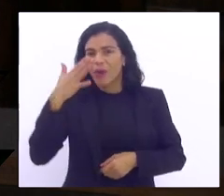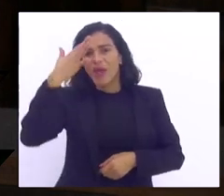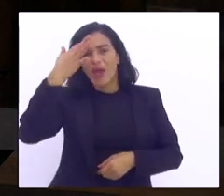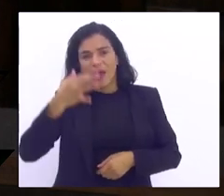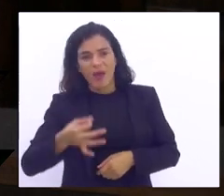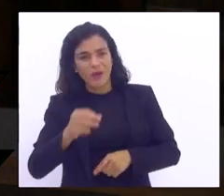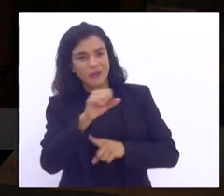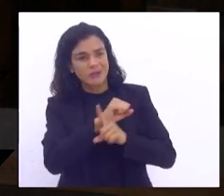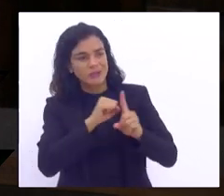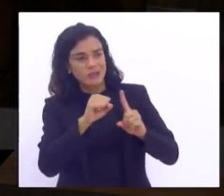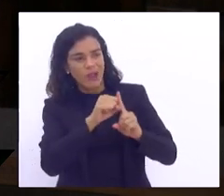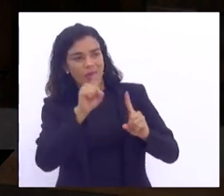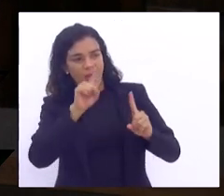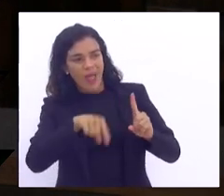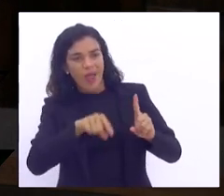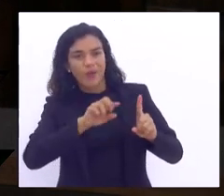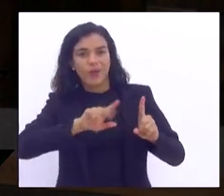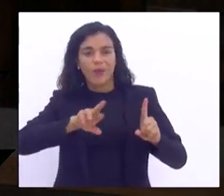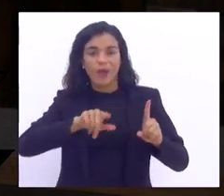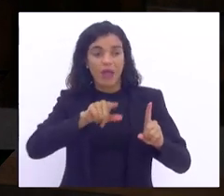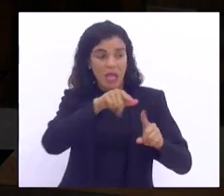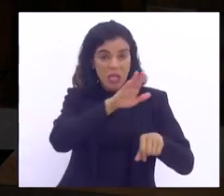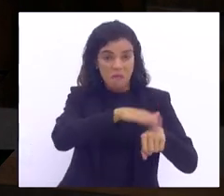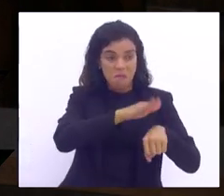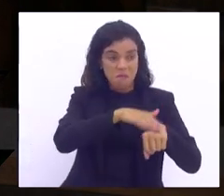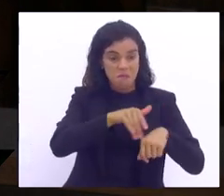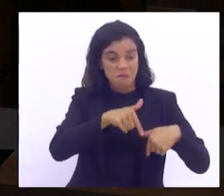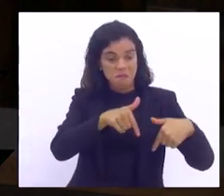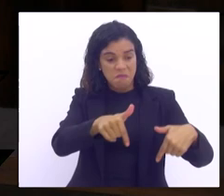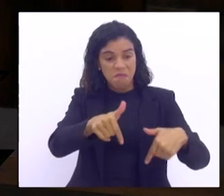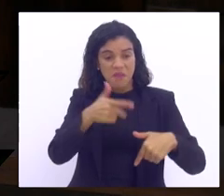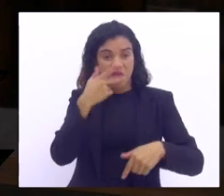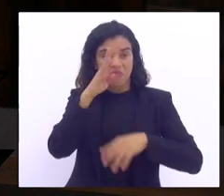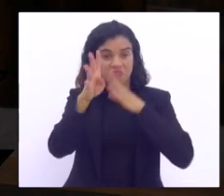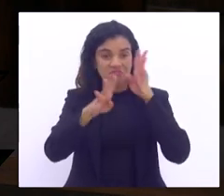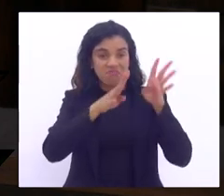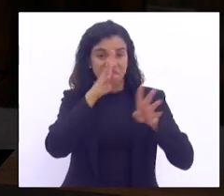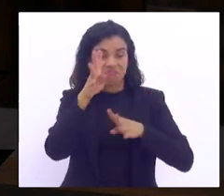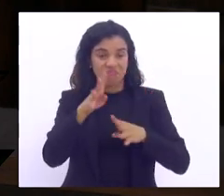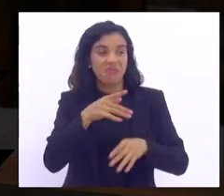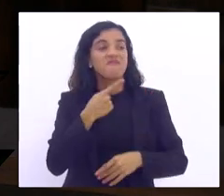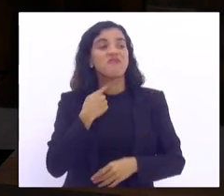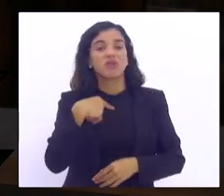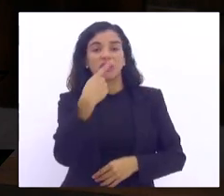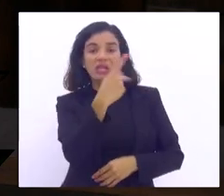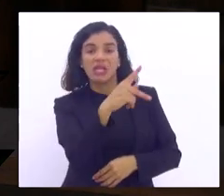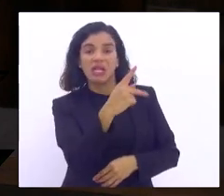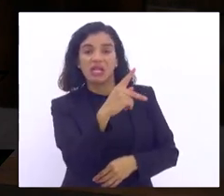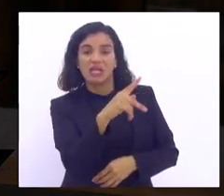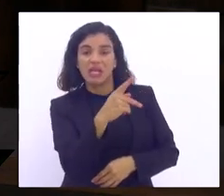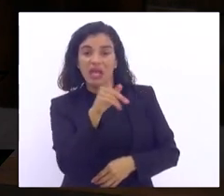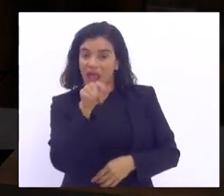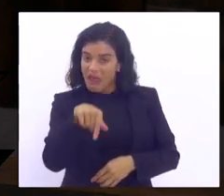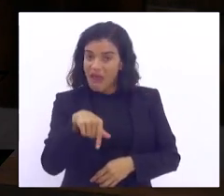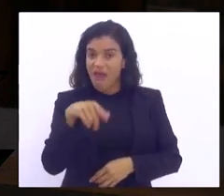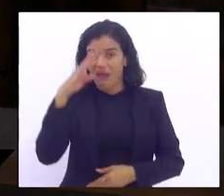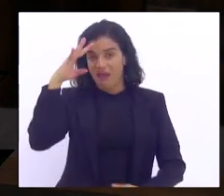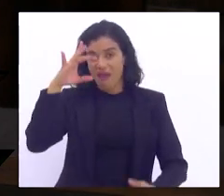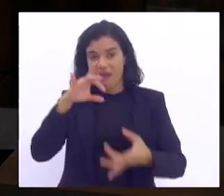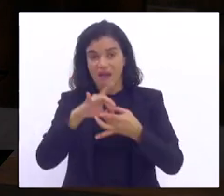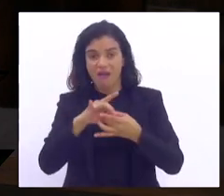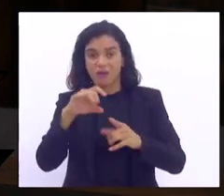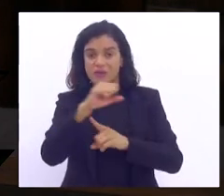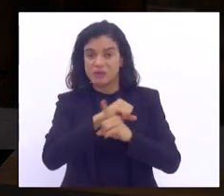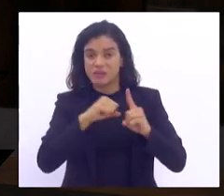social ou não é? Ele próprio diz, arbitrariamente, segundo a vontade dele, o que é consenso social ou o que não